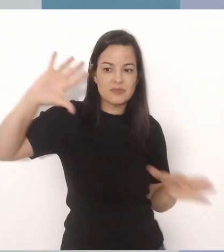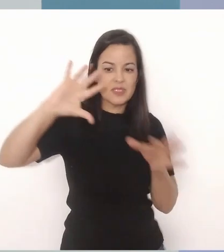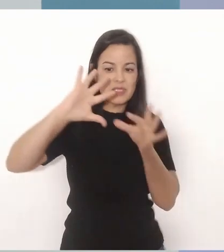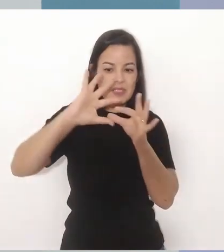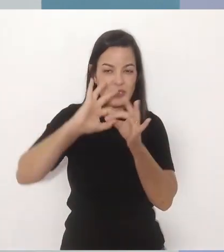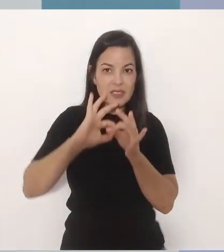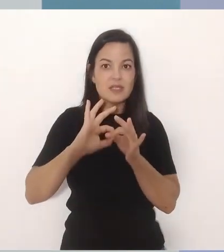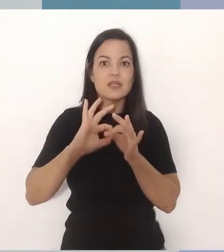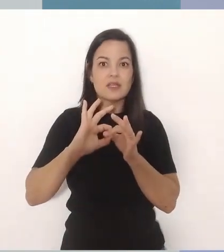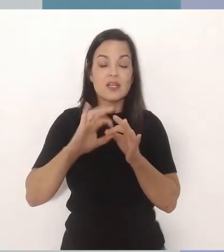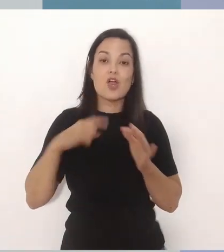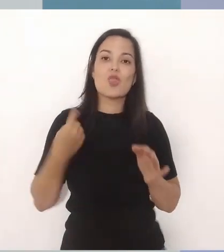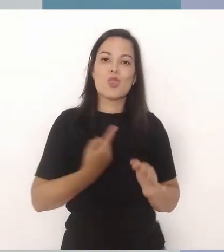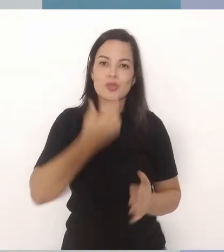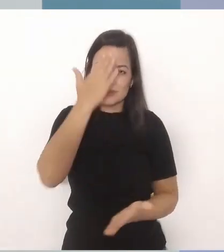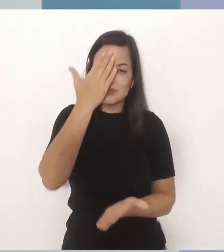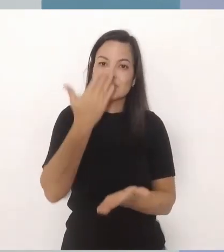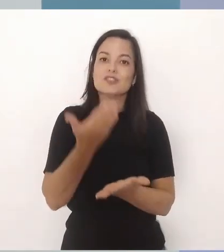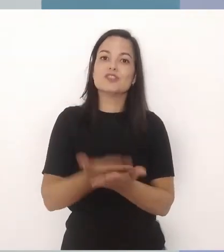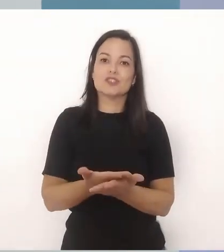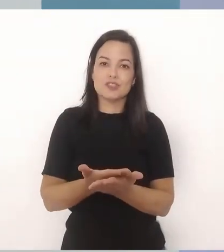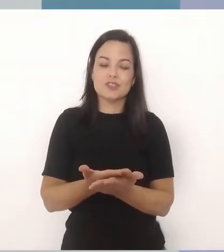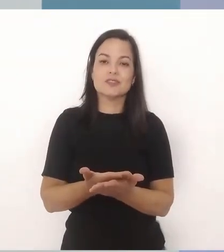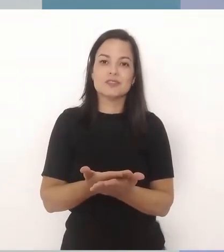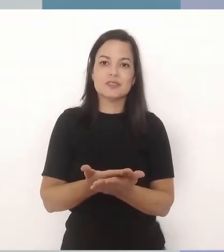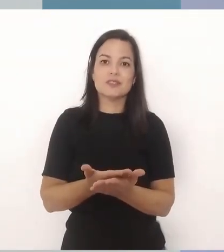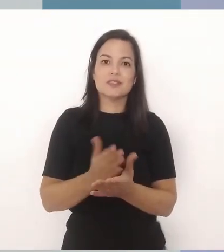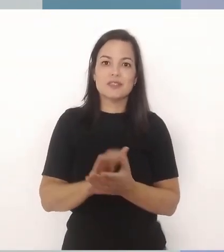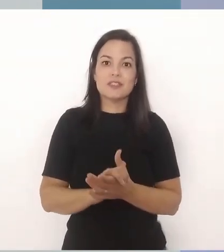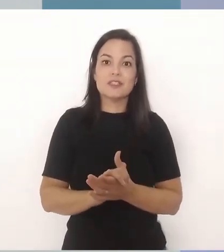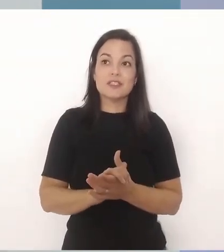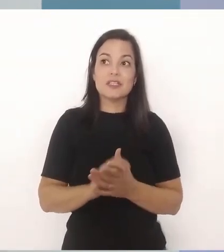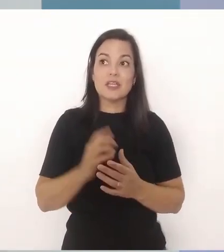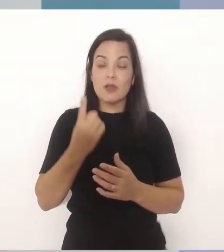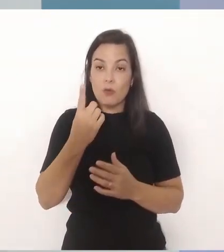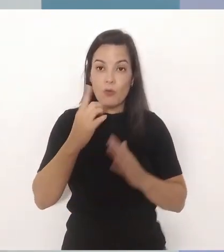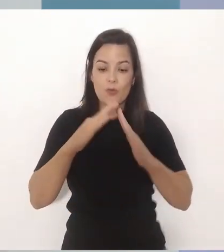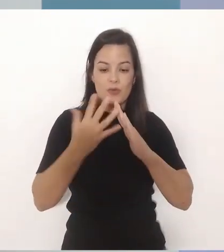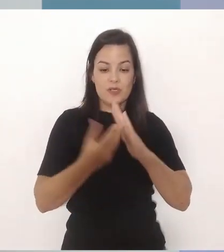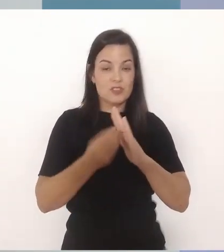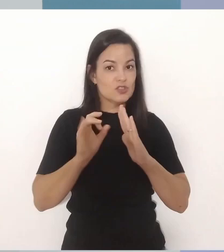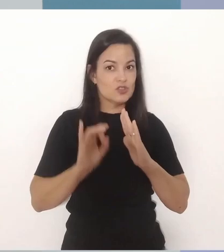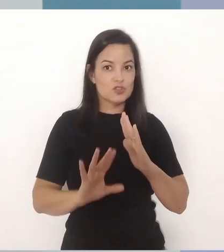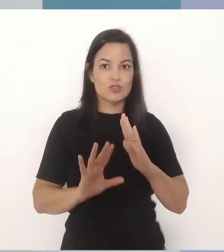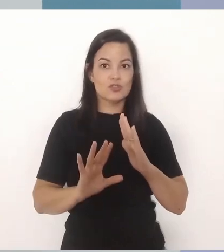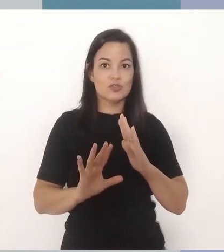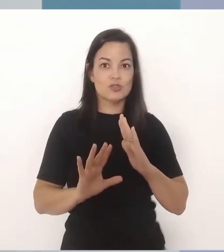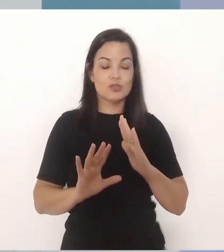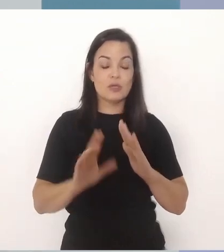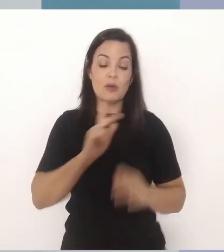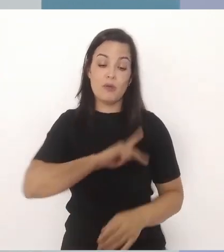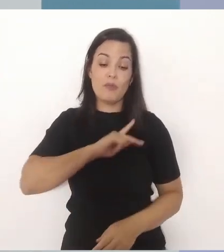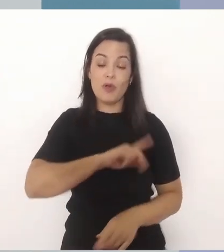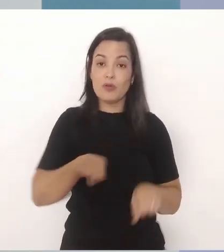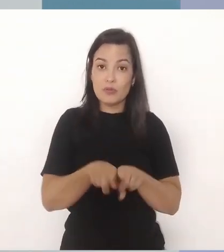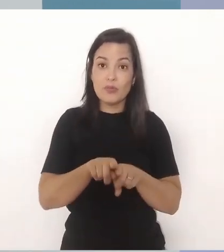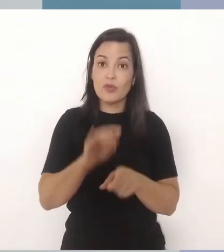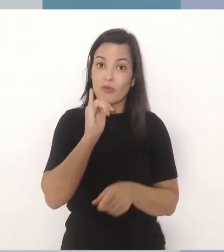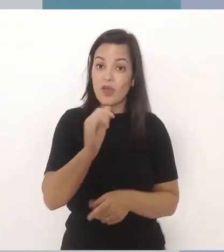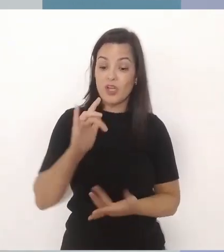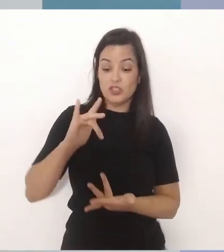cremos na catolicidade da igreja. Paulo diz também que o Espírito é um só. Não existe um Espírito